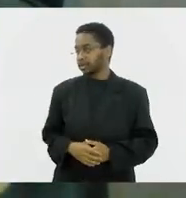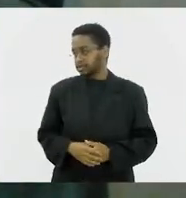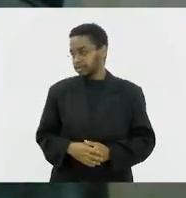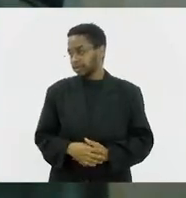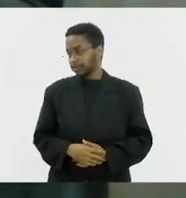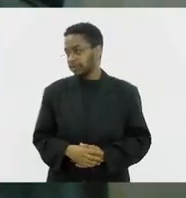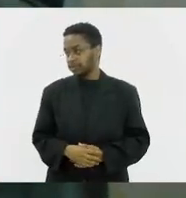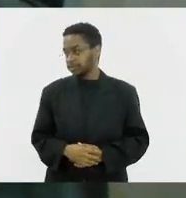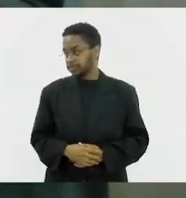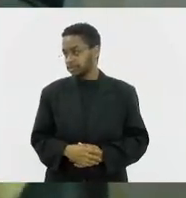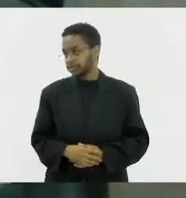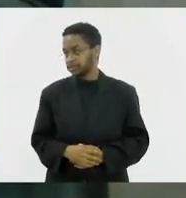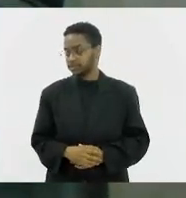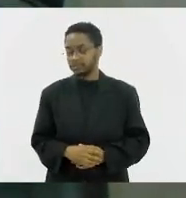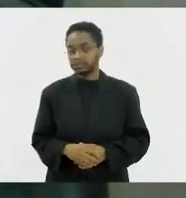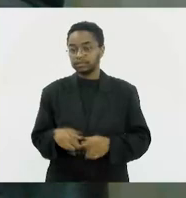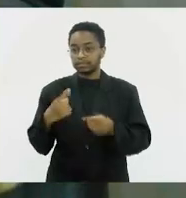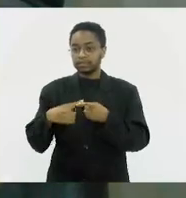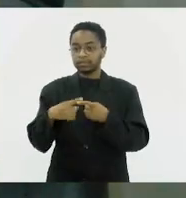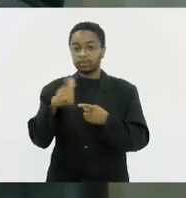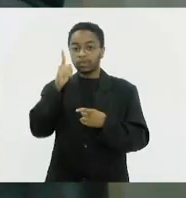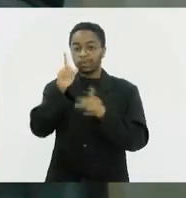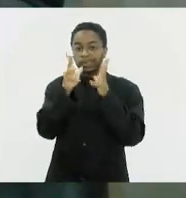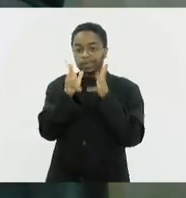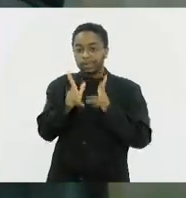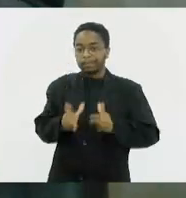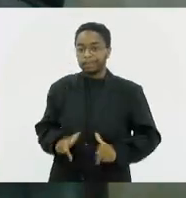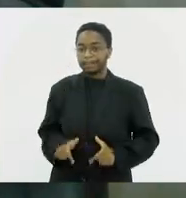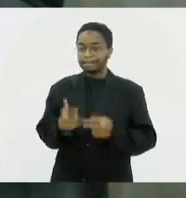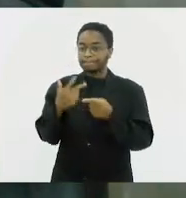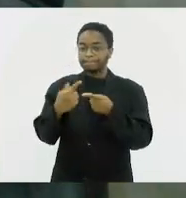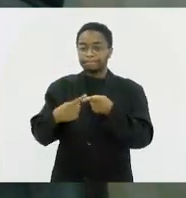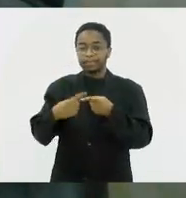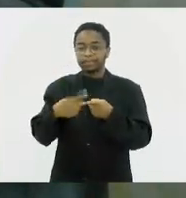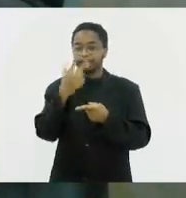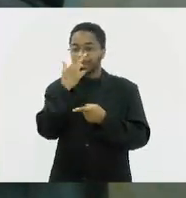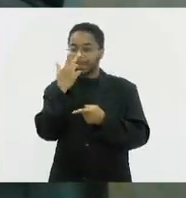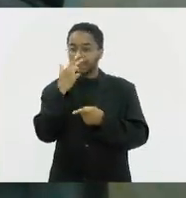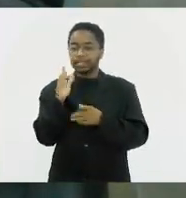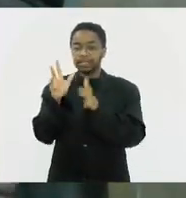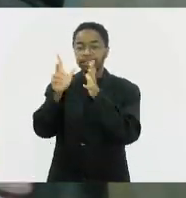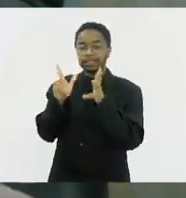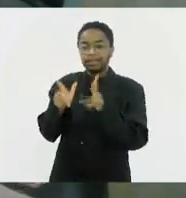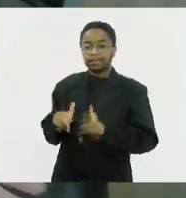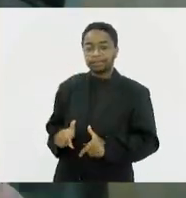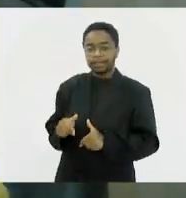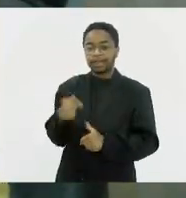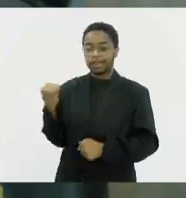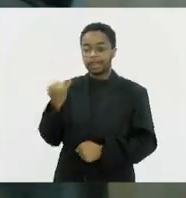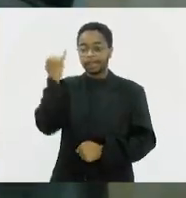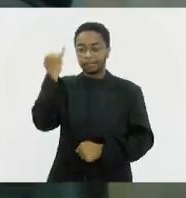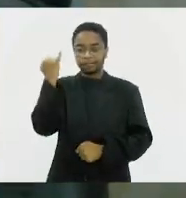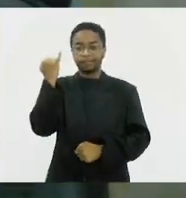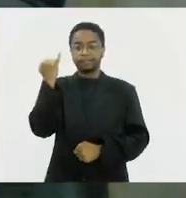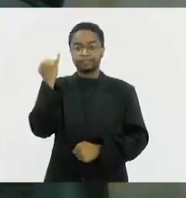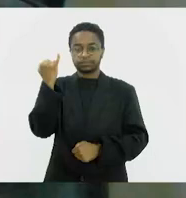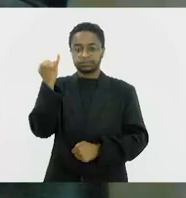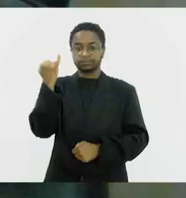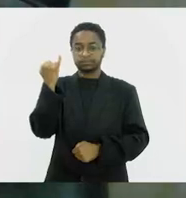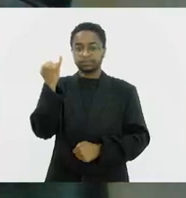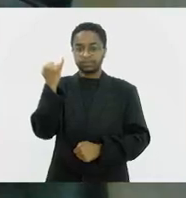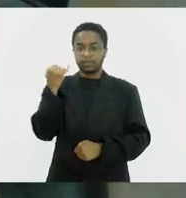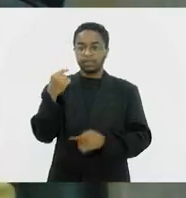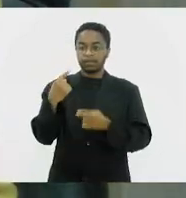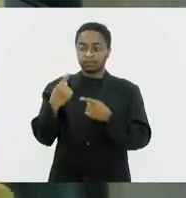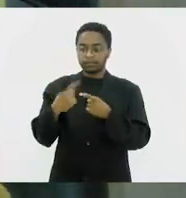uma limpeza. Como se fizesse uma limpeza dele. É importantíssimo o sono. Deixa, como ele disse,